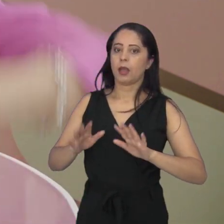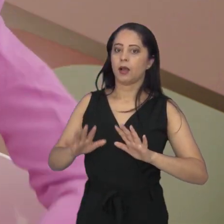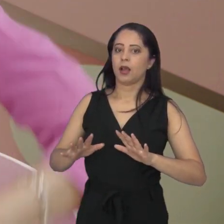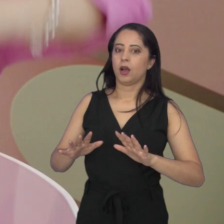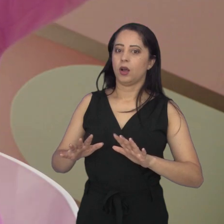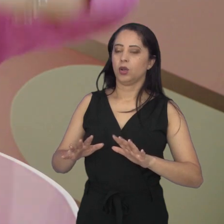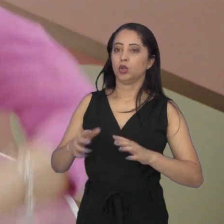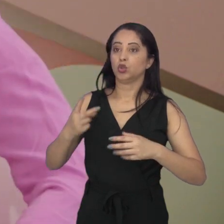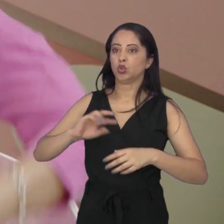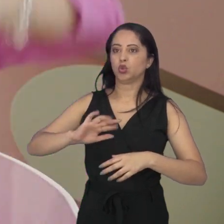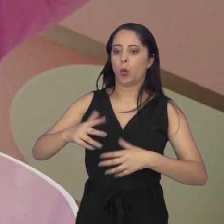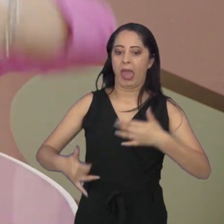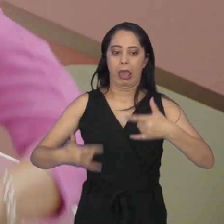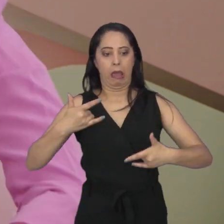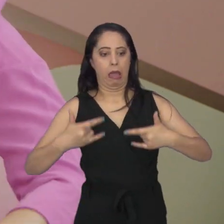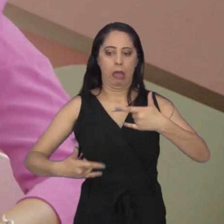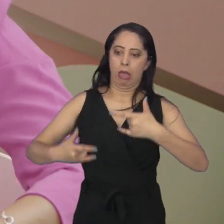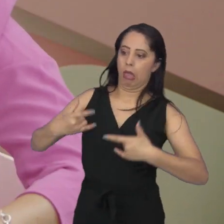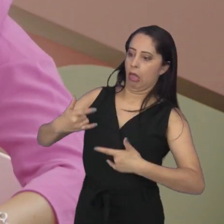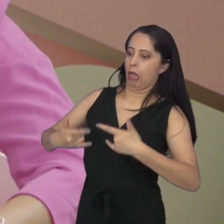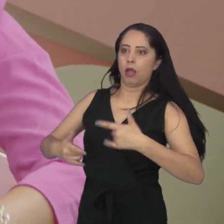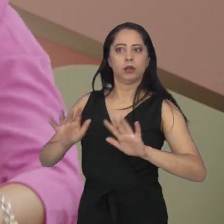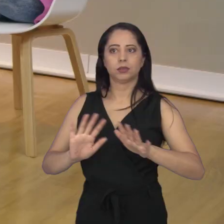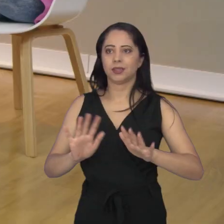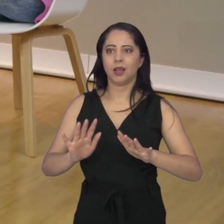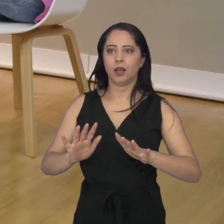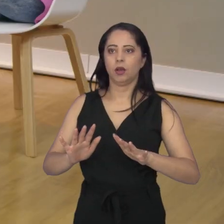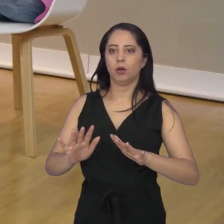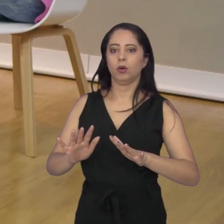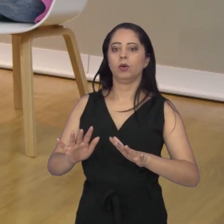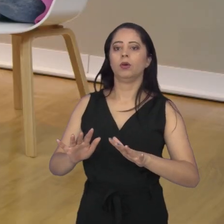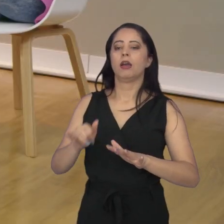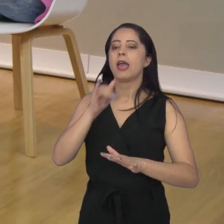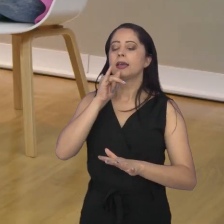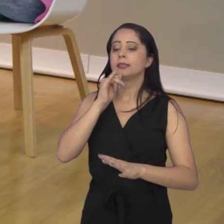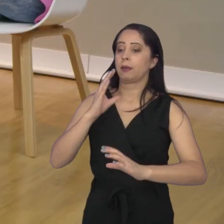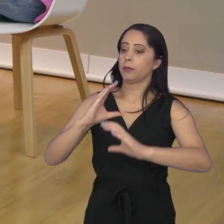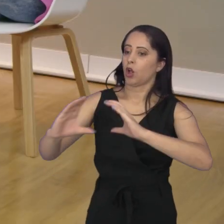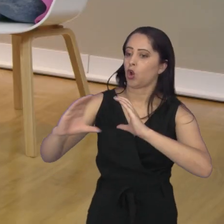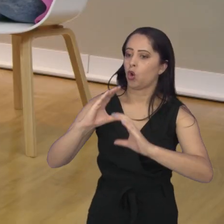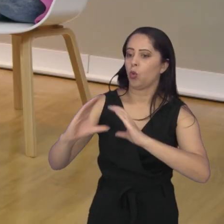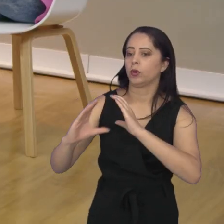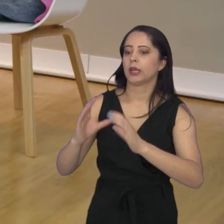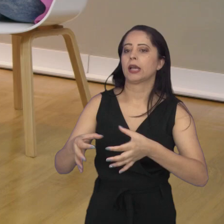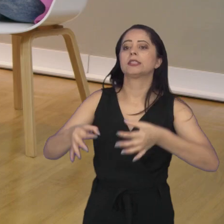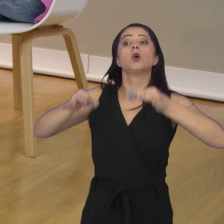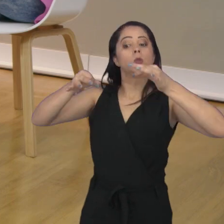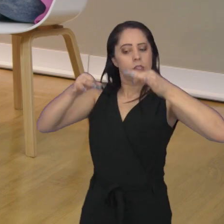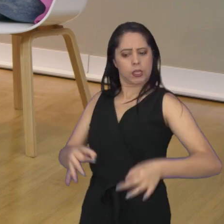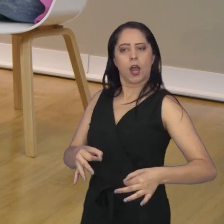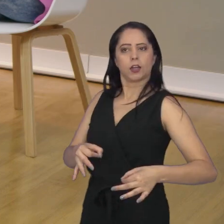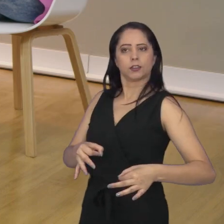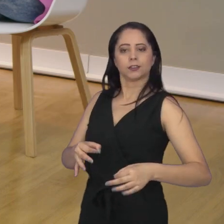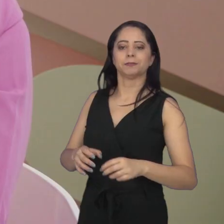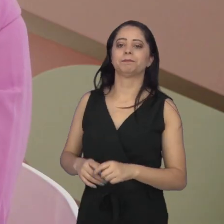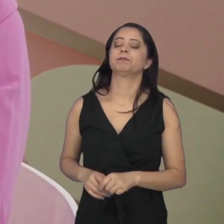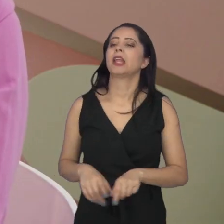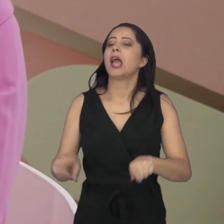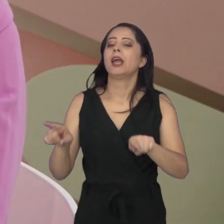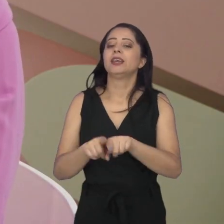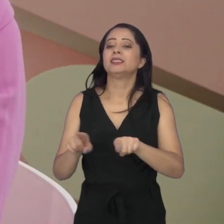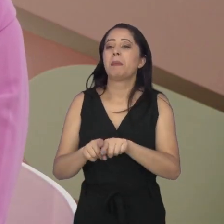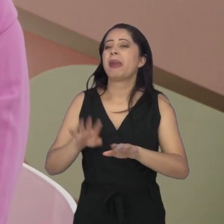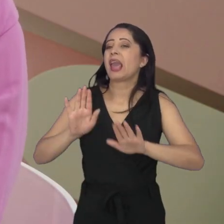é robô, tá, gente? Não é para fazer assim, tá? Então, é os gestos mesmo, a mão fazendo gestos. Aí tem os gestos